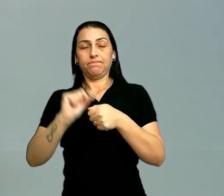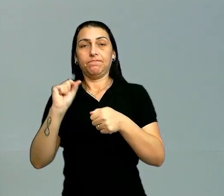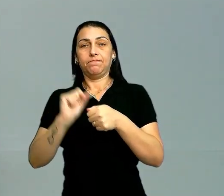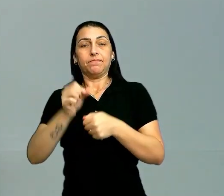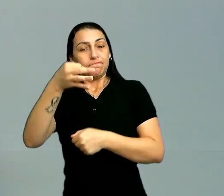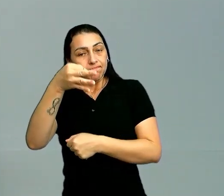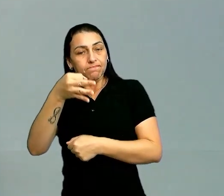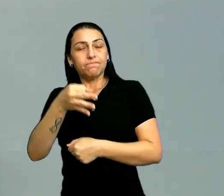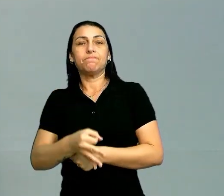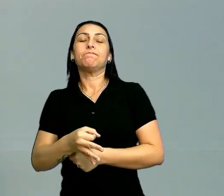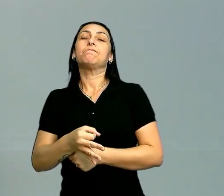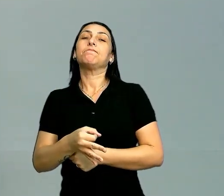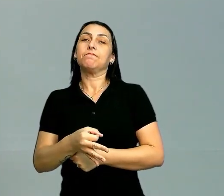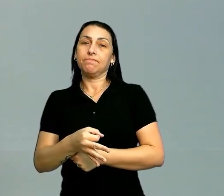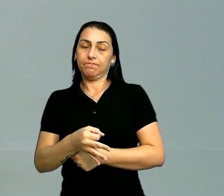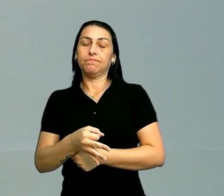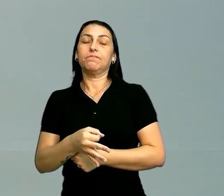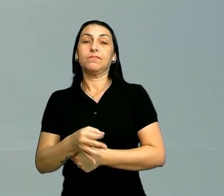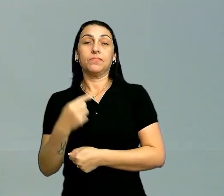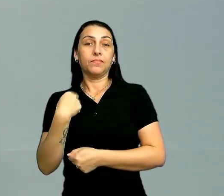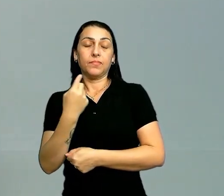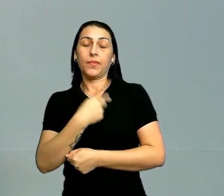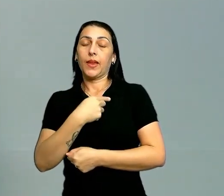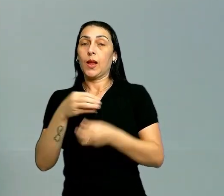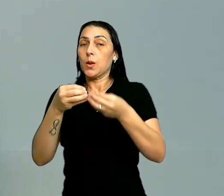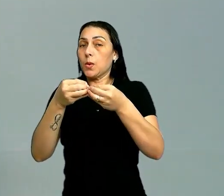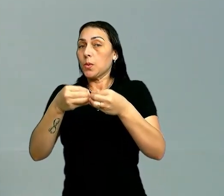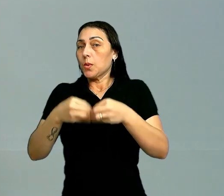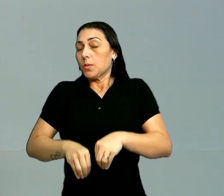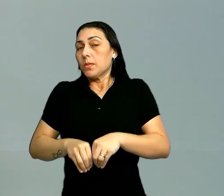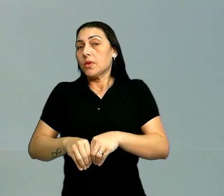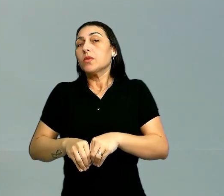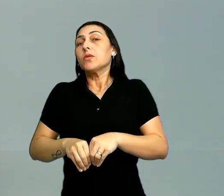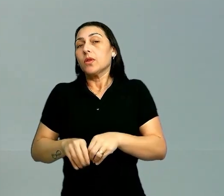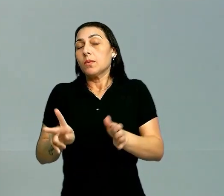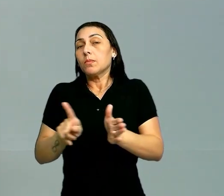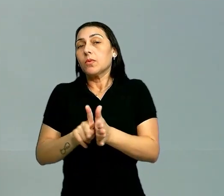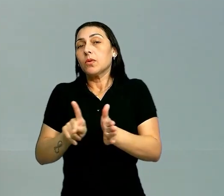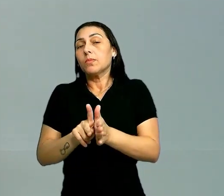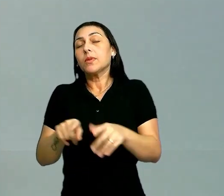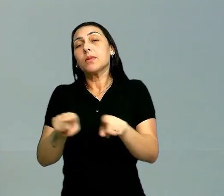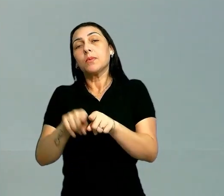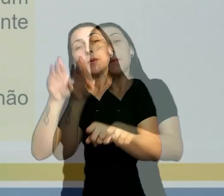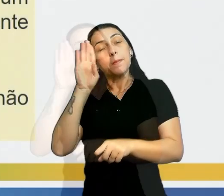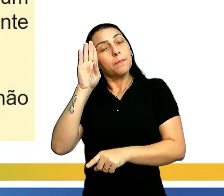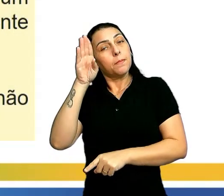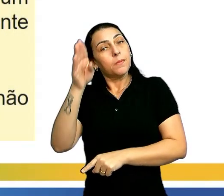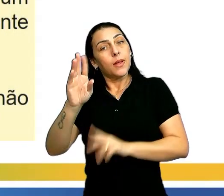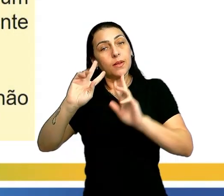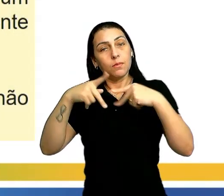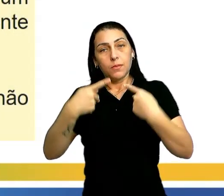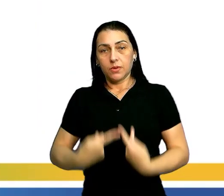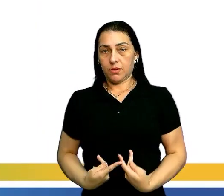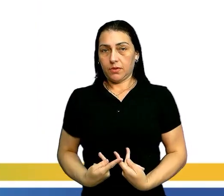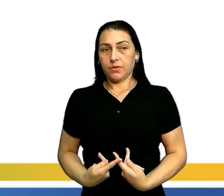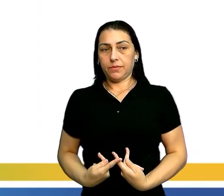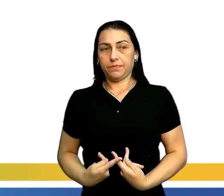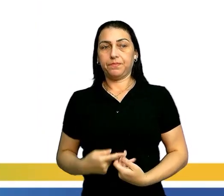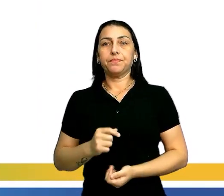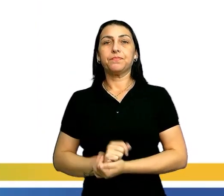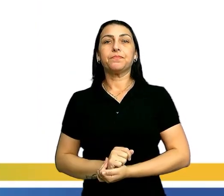forma correta, agir de tal modo que a gente não prejudique a gente mesmo e não prejudique principalmente a humanidade.